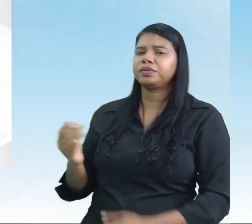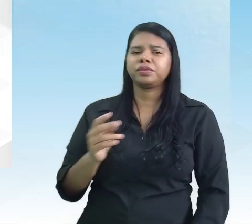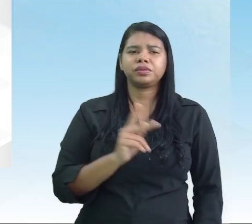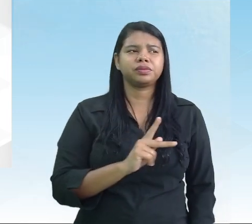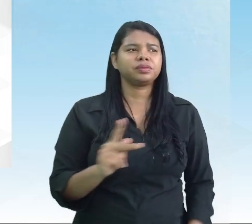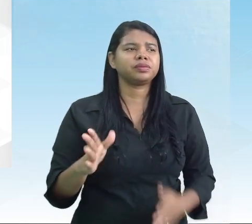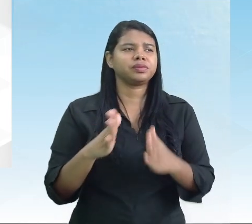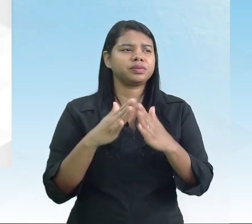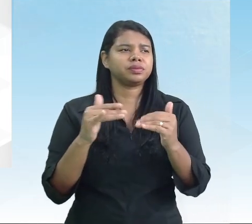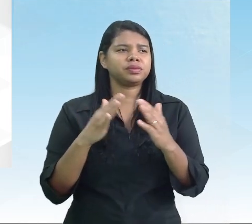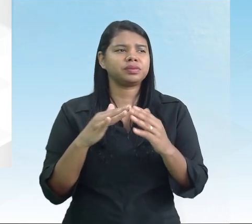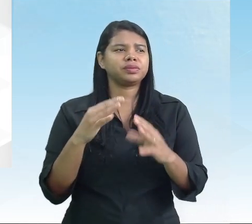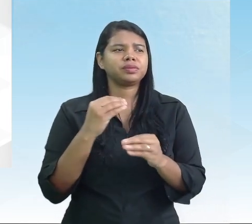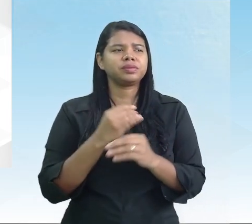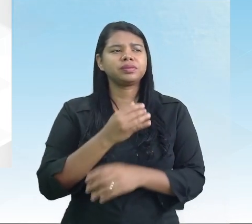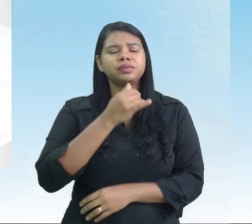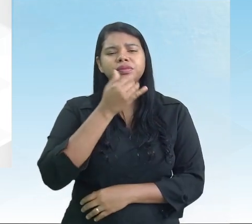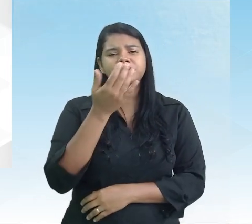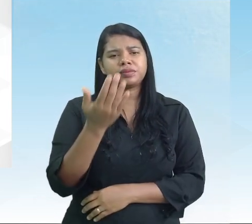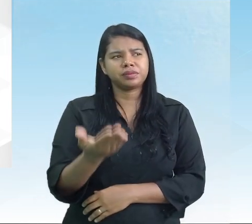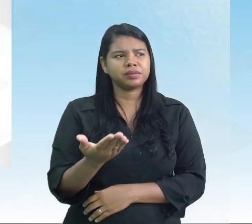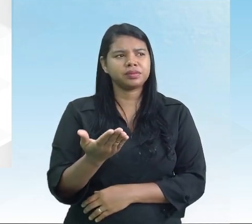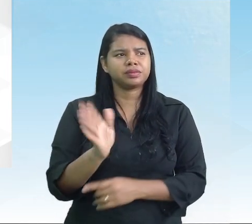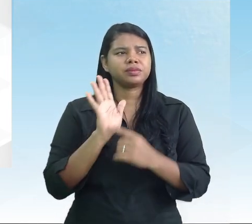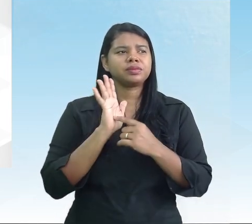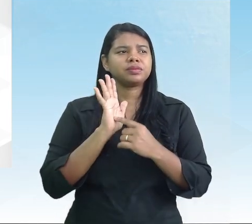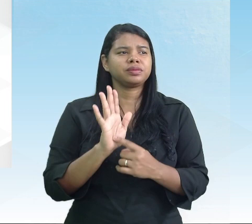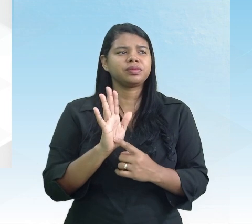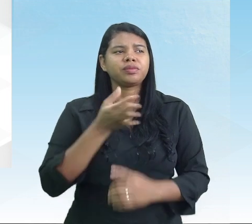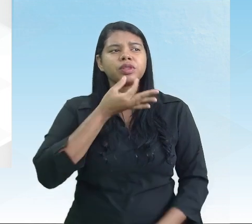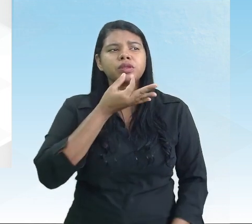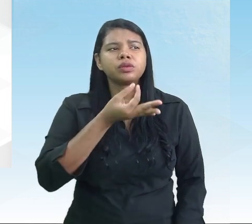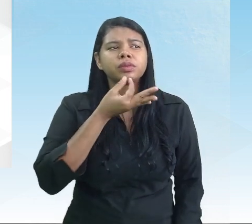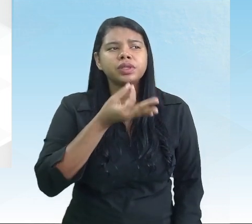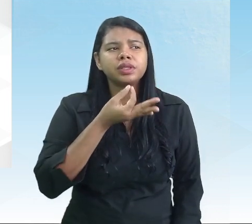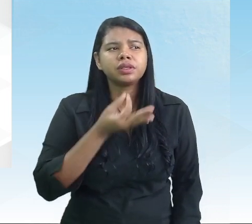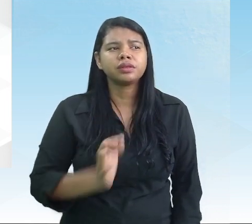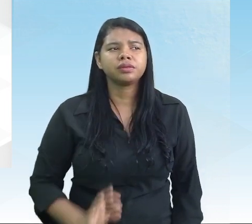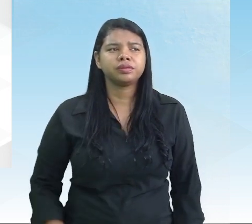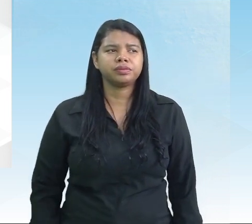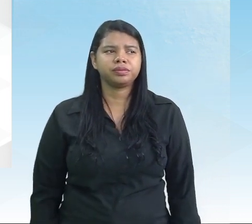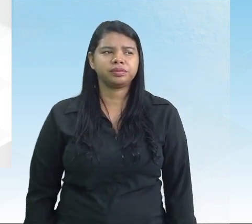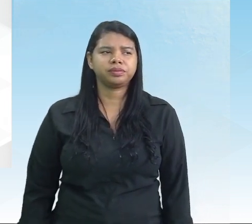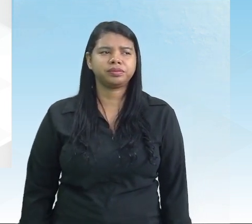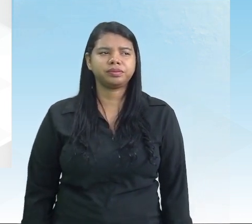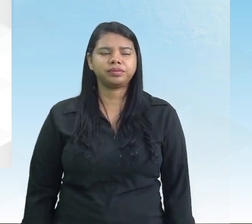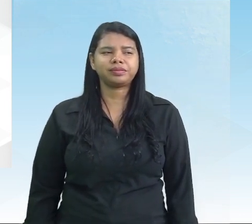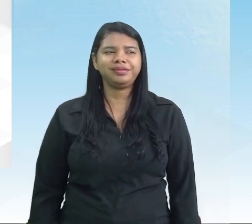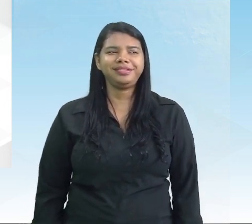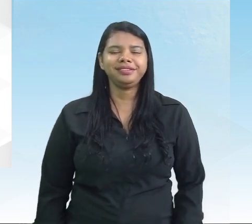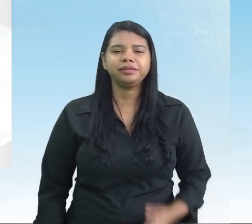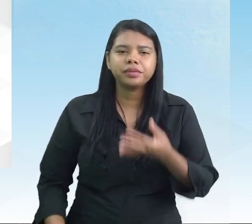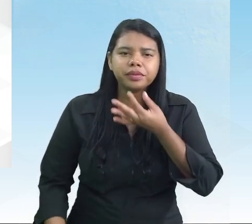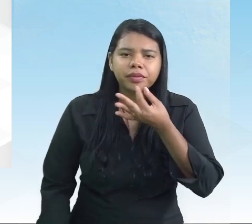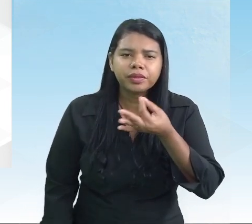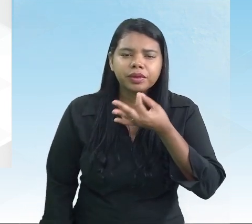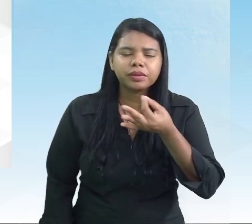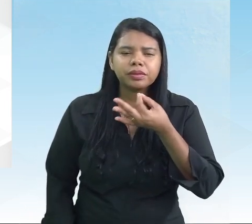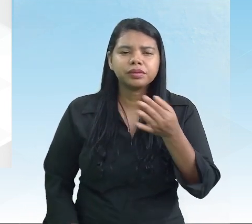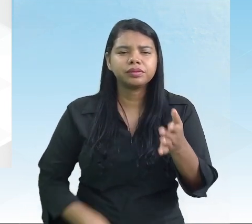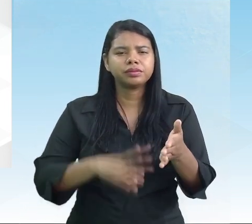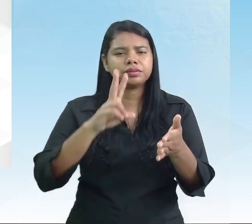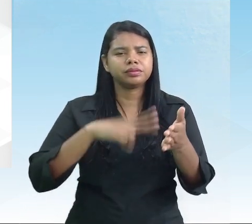pediu, para você se colocar, ele quer a sua opinião. Certo? Olha aí, a opinião do autor. E